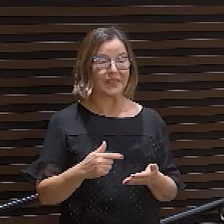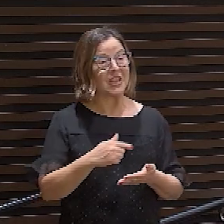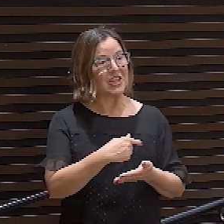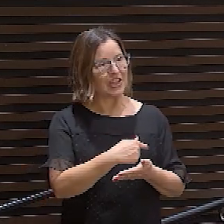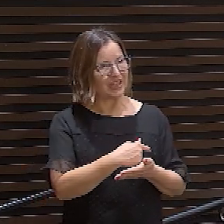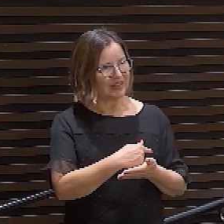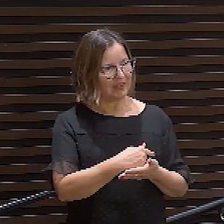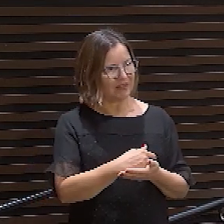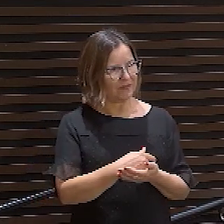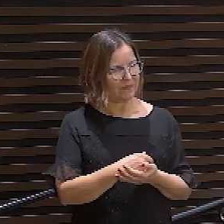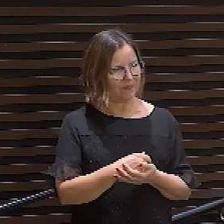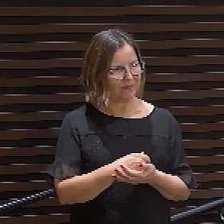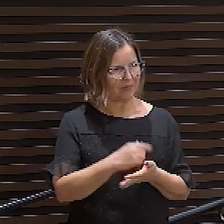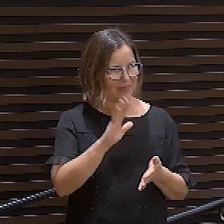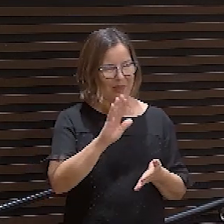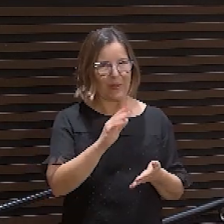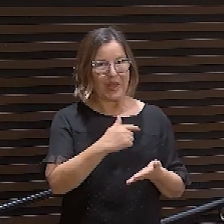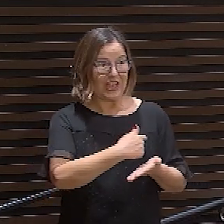Gênesis